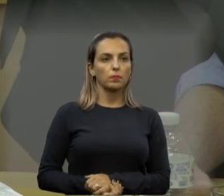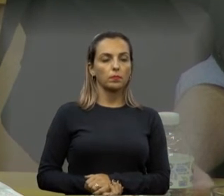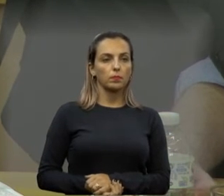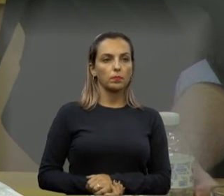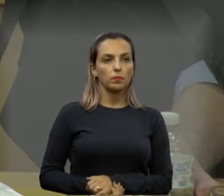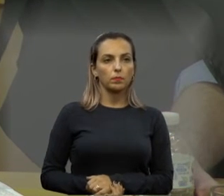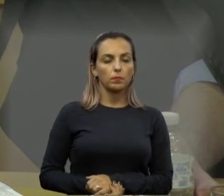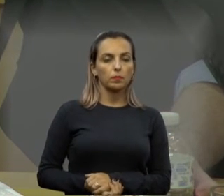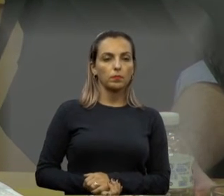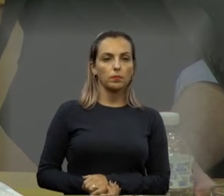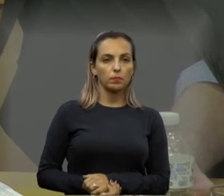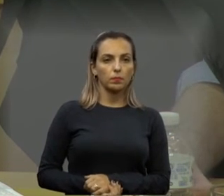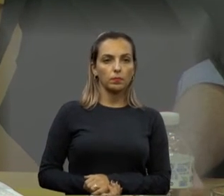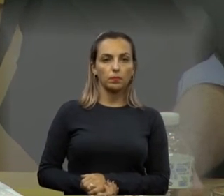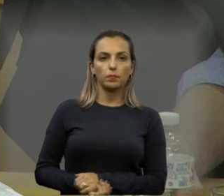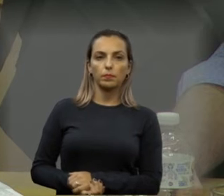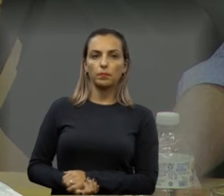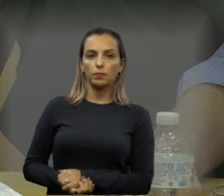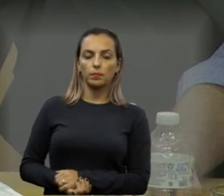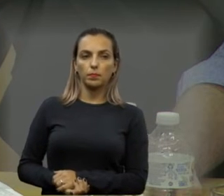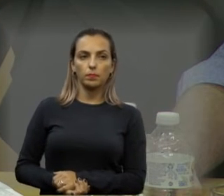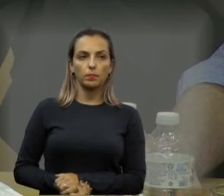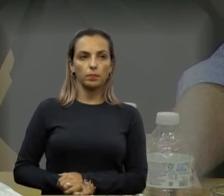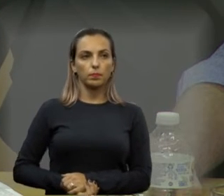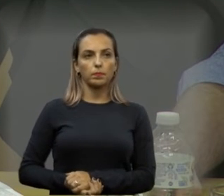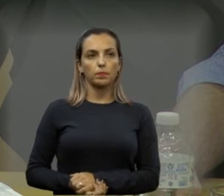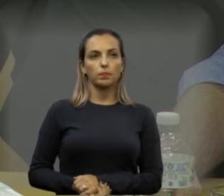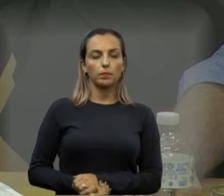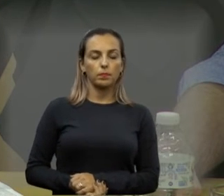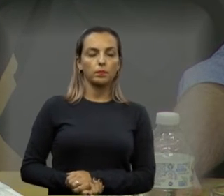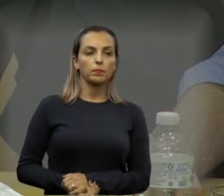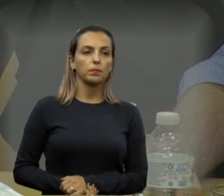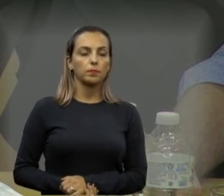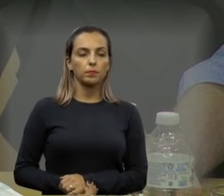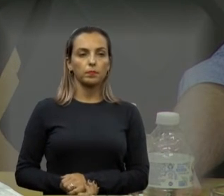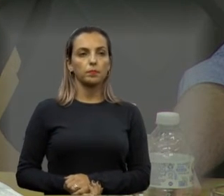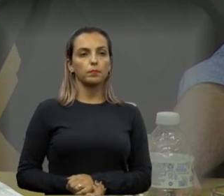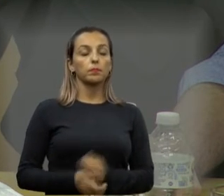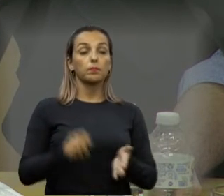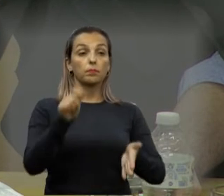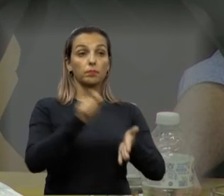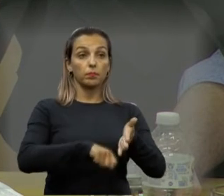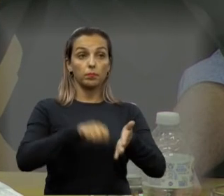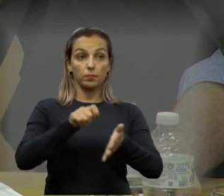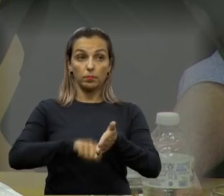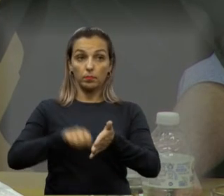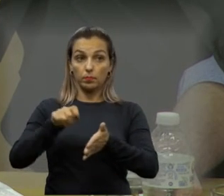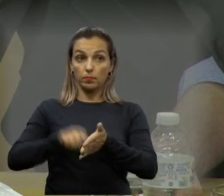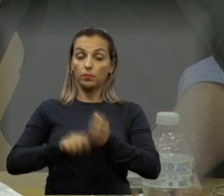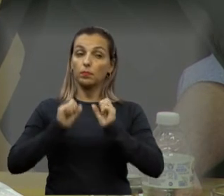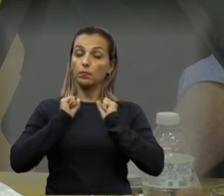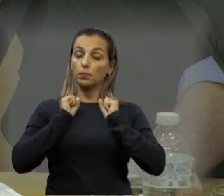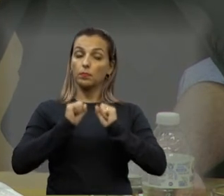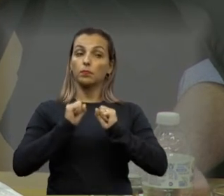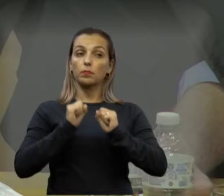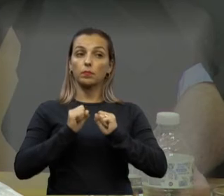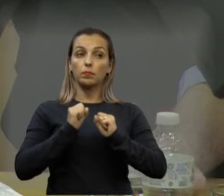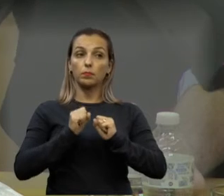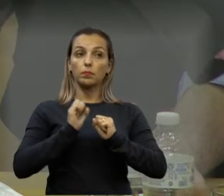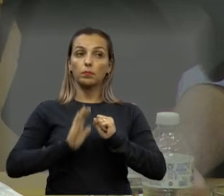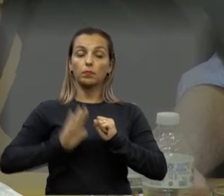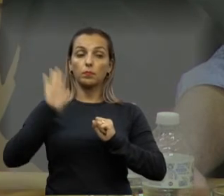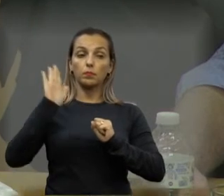favor pode usar a palavra para adiantada sessão quem puder se inscrevendo pode se inscrever